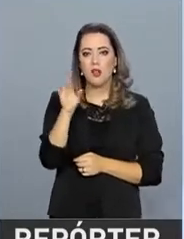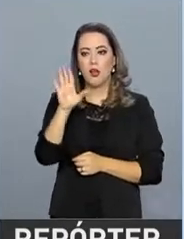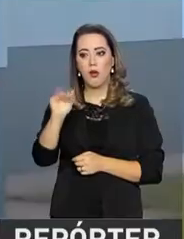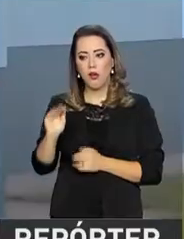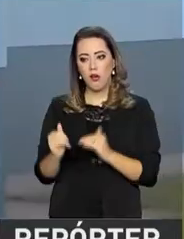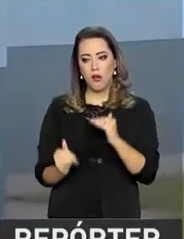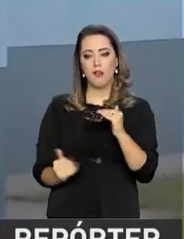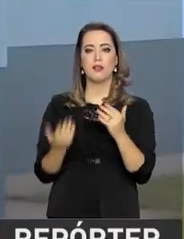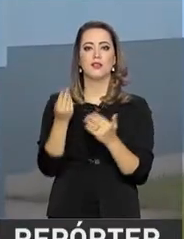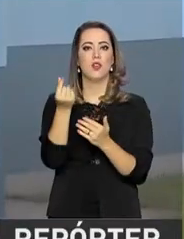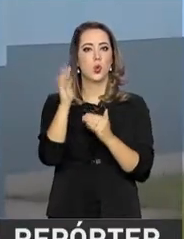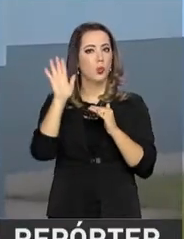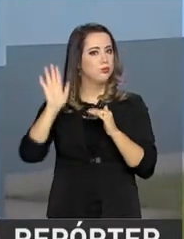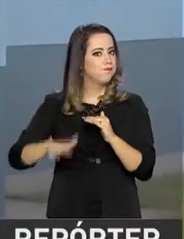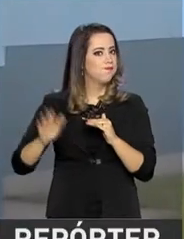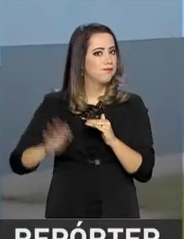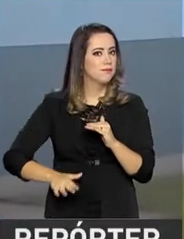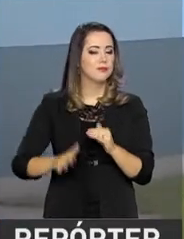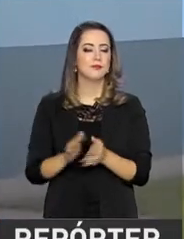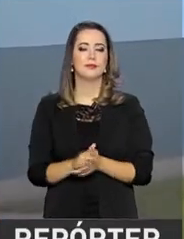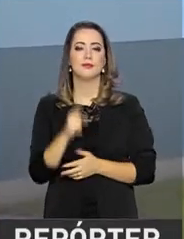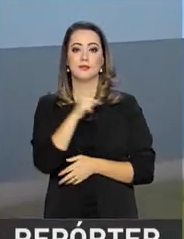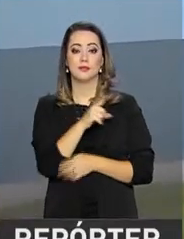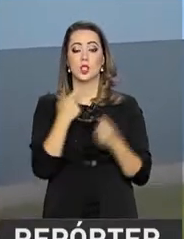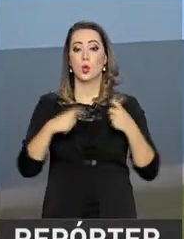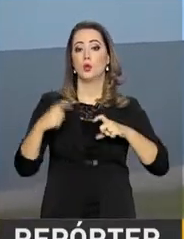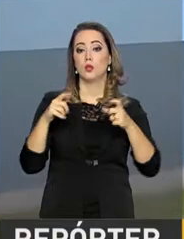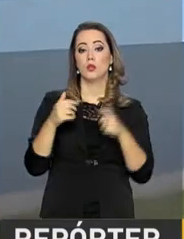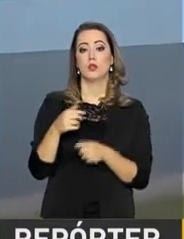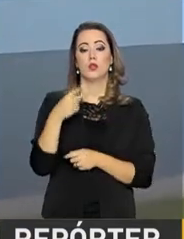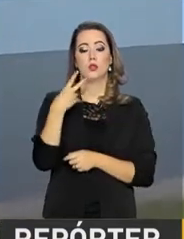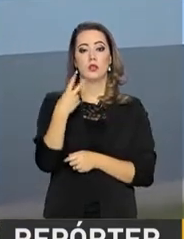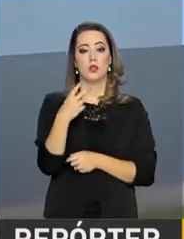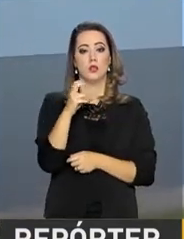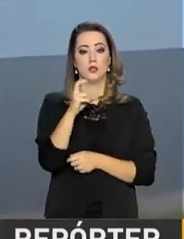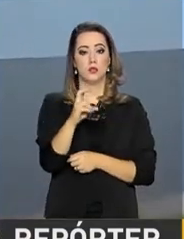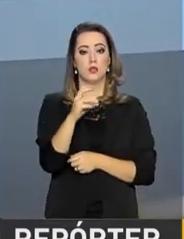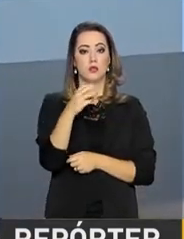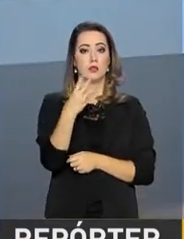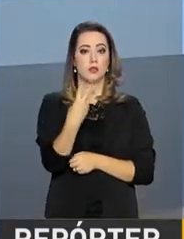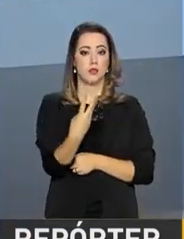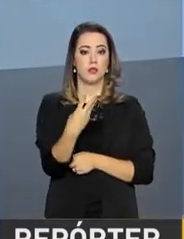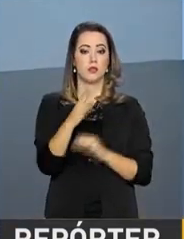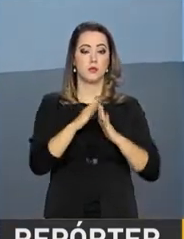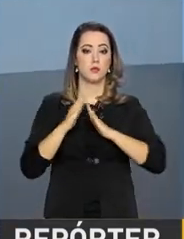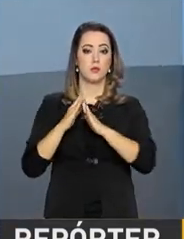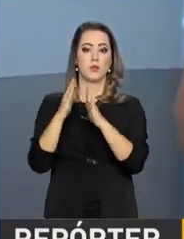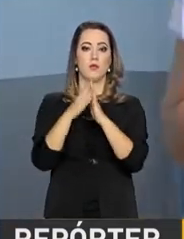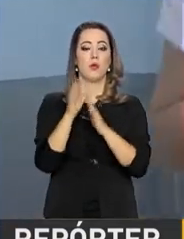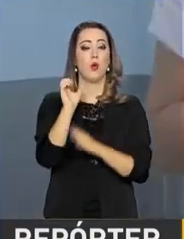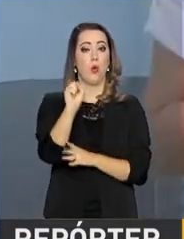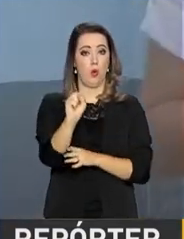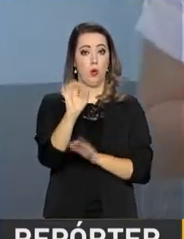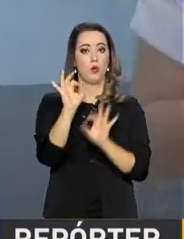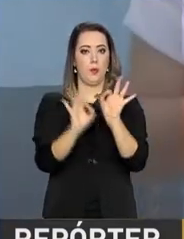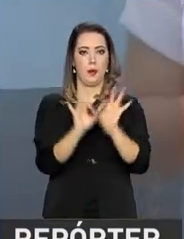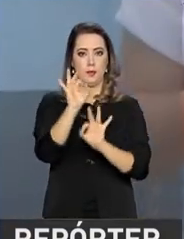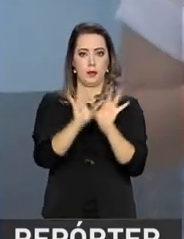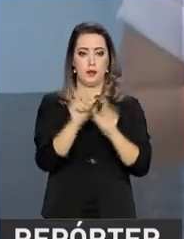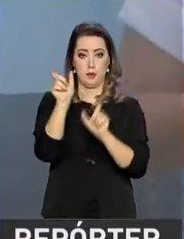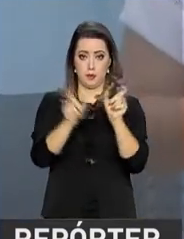reais o residencial nice tem 253 casas oito preparadas para receber pessoas com deficiência